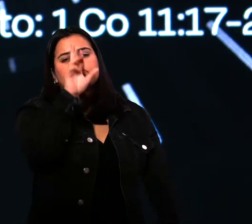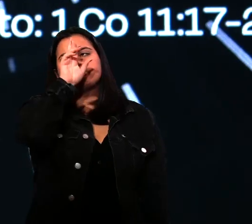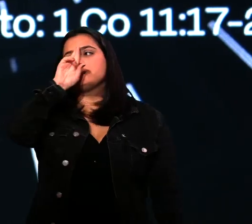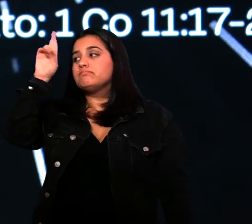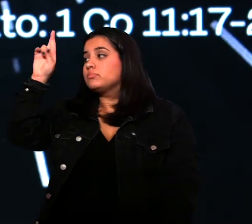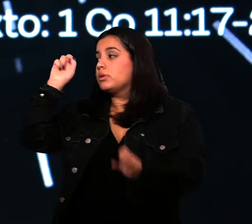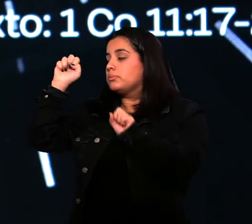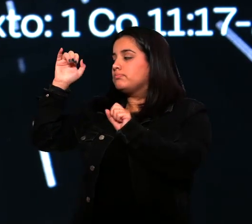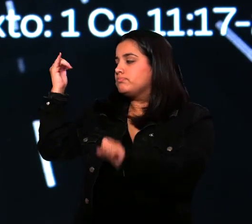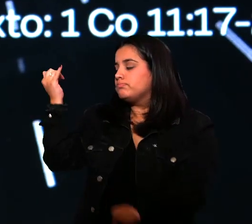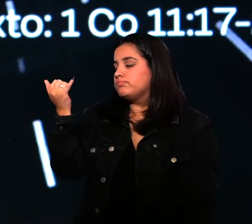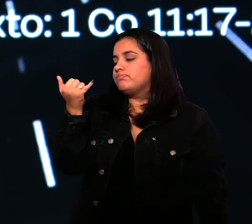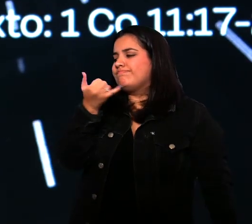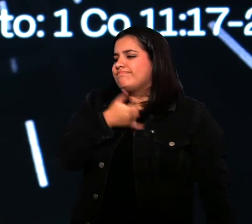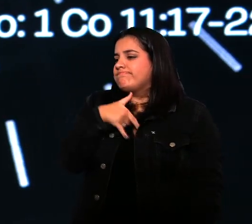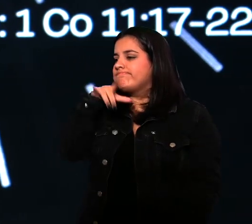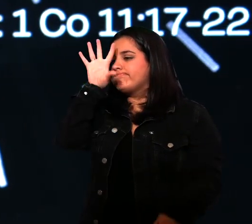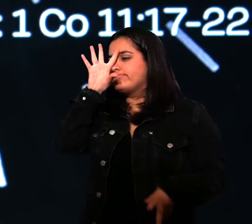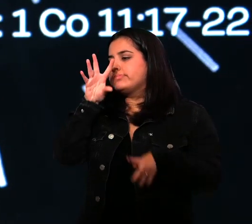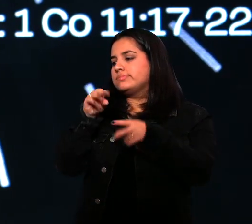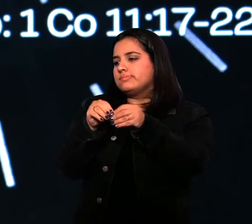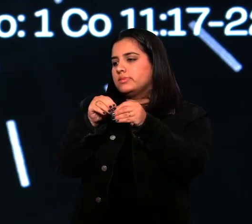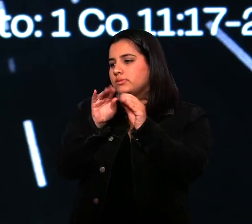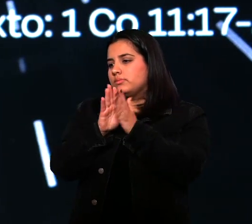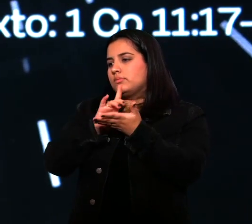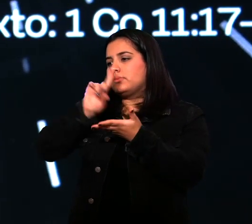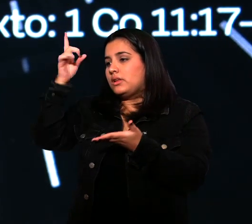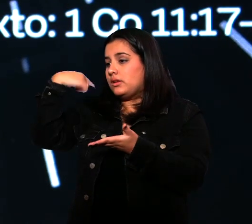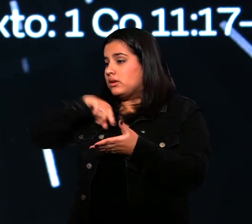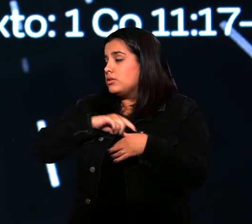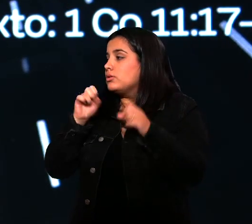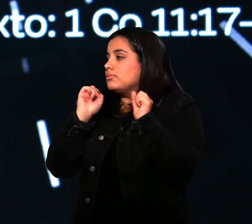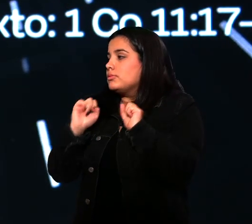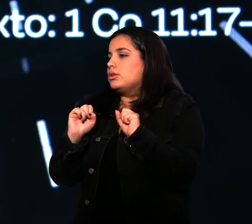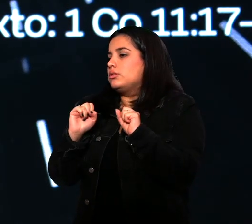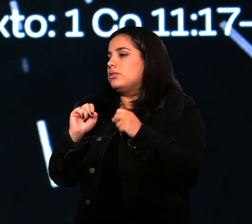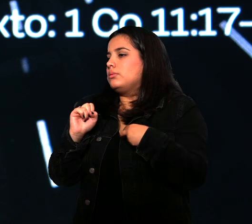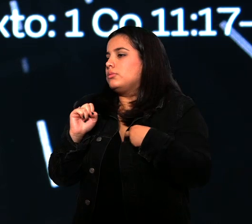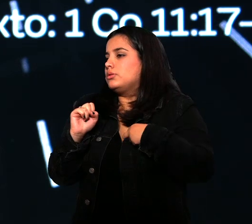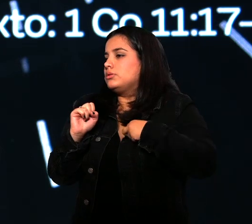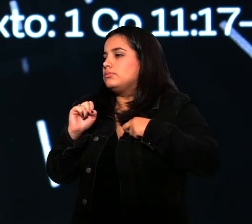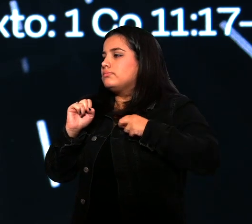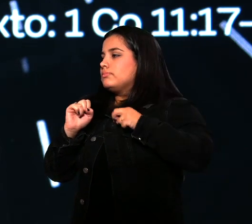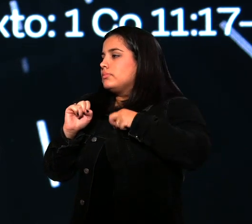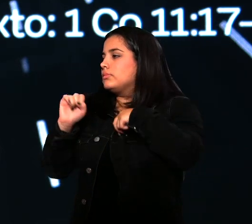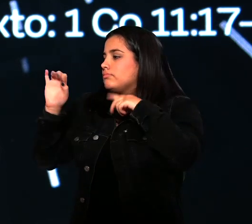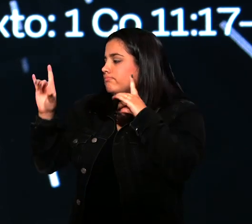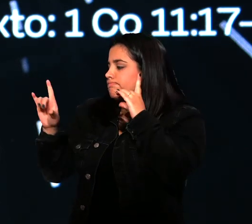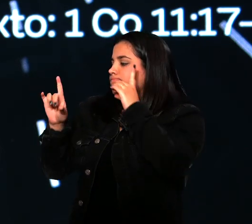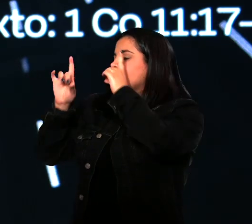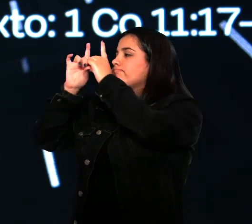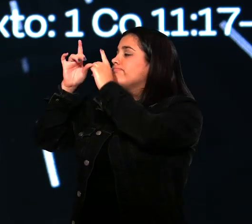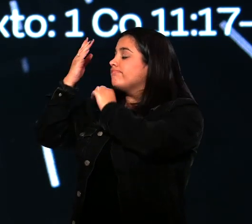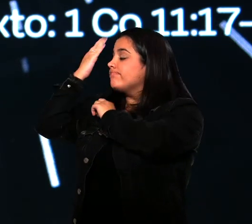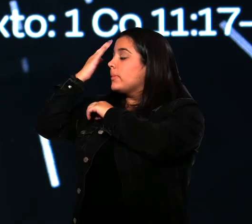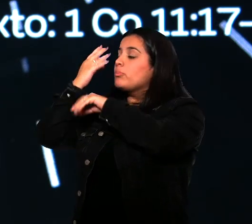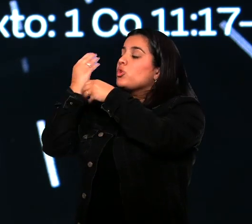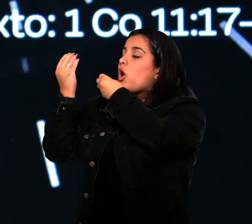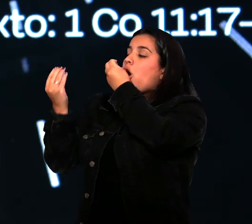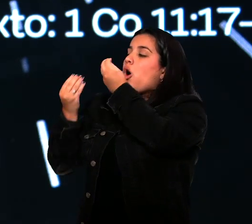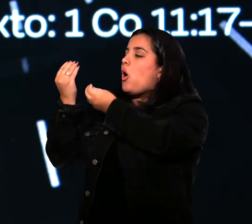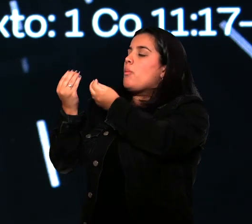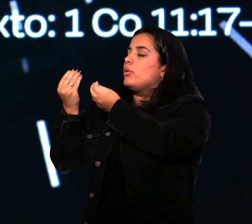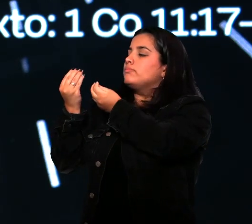nossos corações, nos dá entendimento da Tua palavra, que possamos realmente encontrarmos as direções do alto para nos tornarmos,